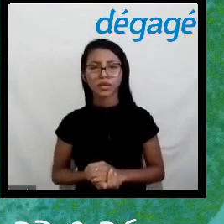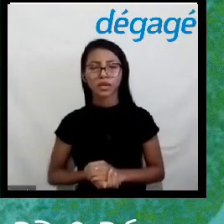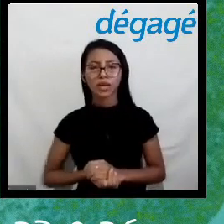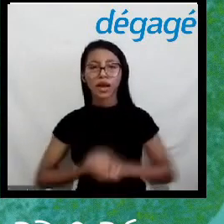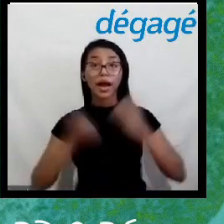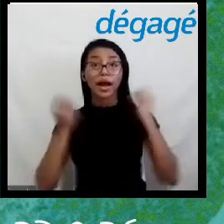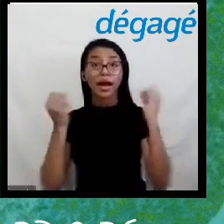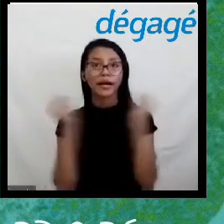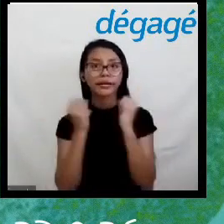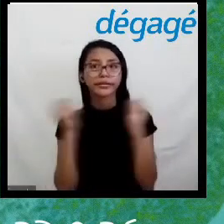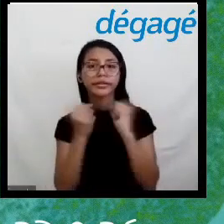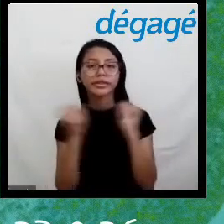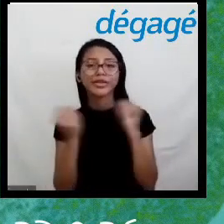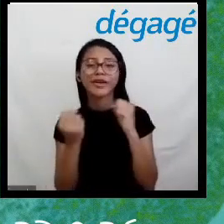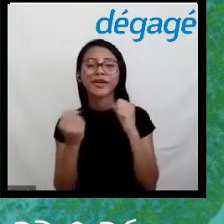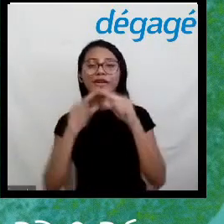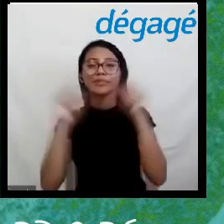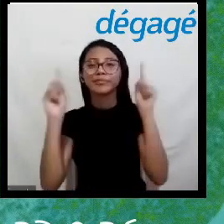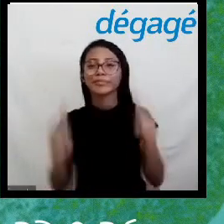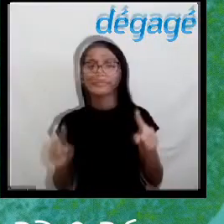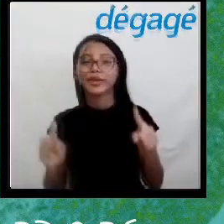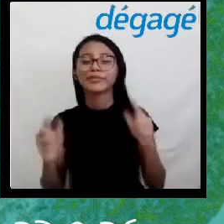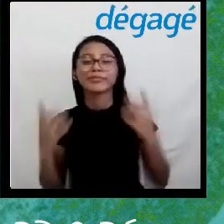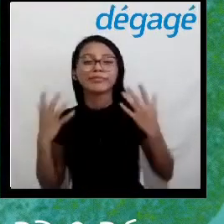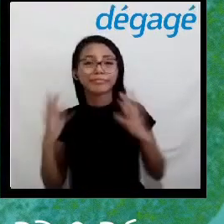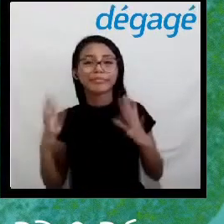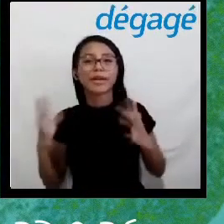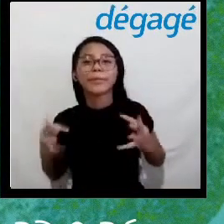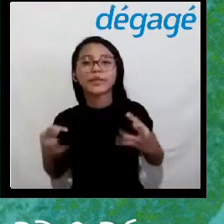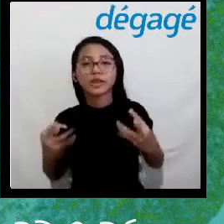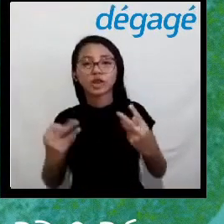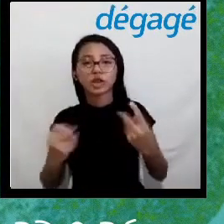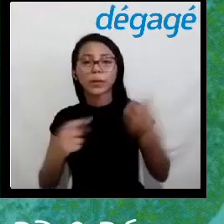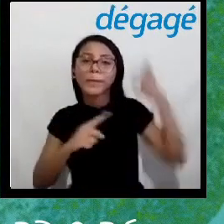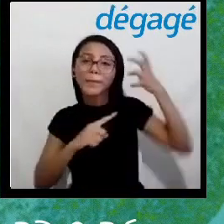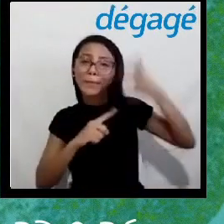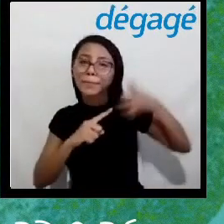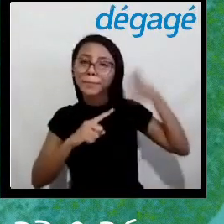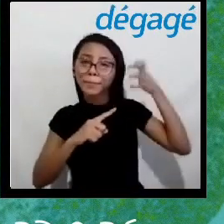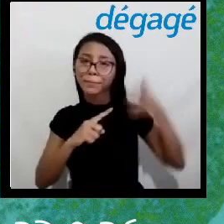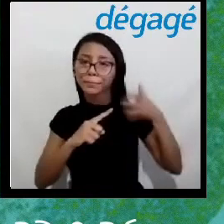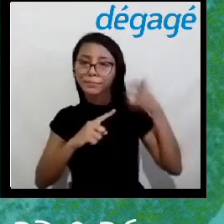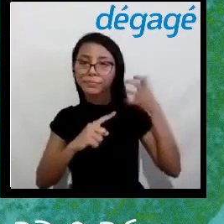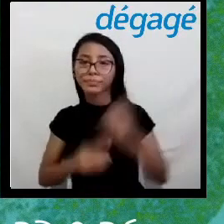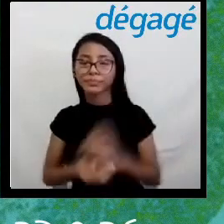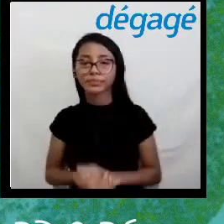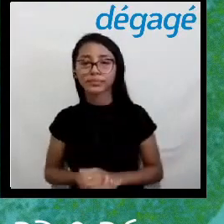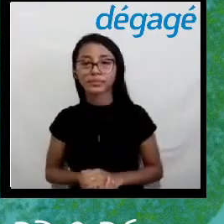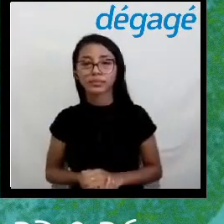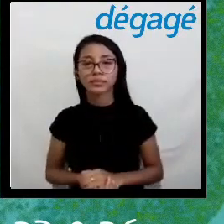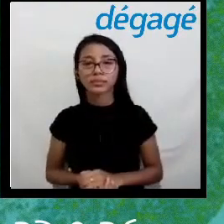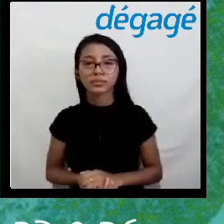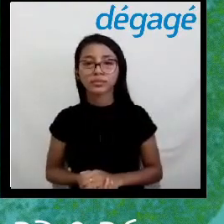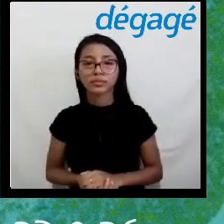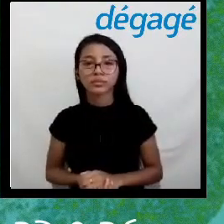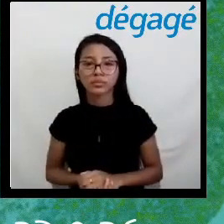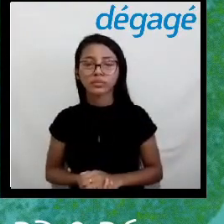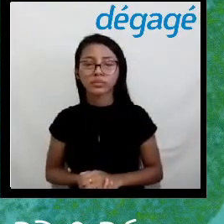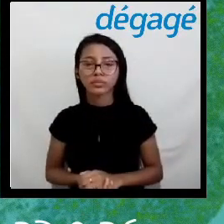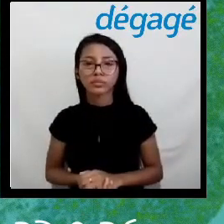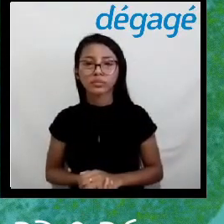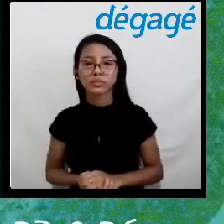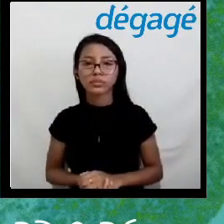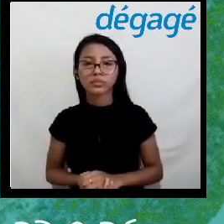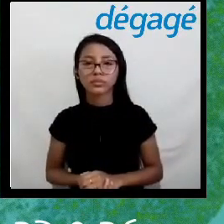falas do projeto, parabéns a todos. Rosa diz ainda, escuta, corpo, tinha música, muita música. Raimundo